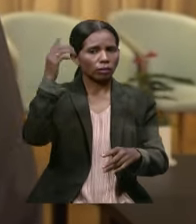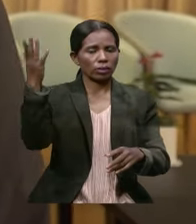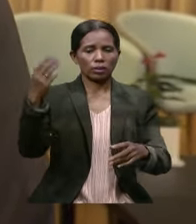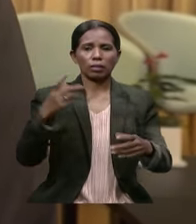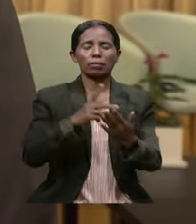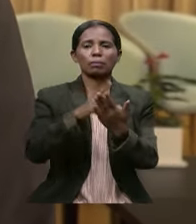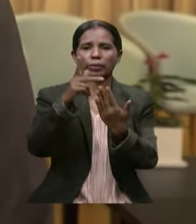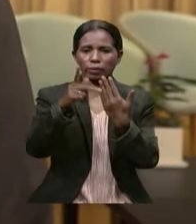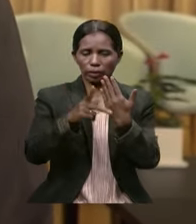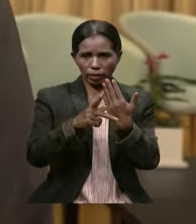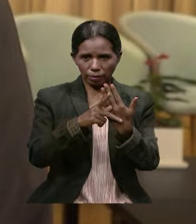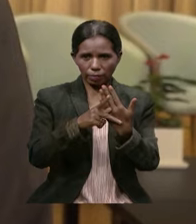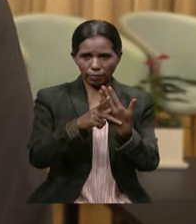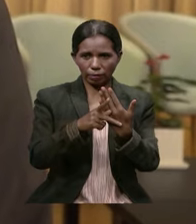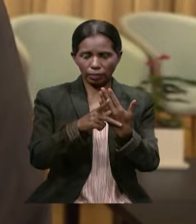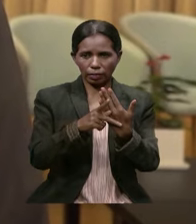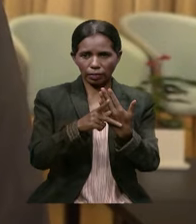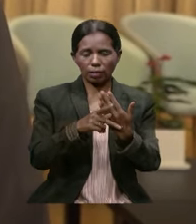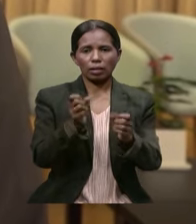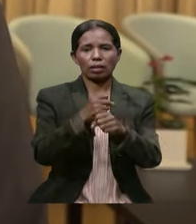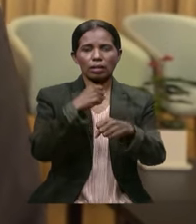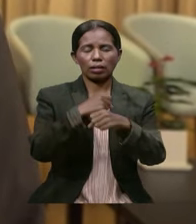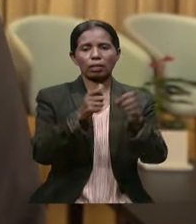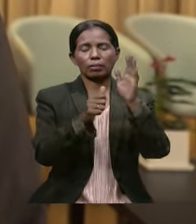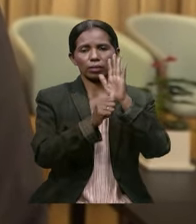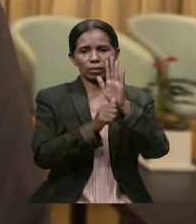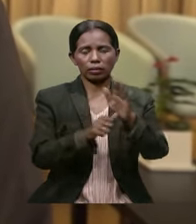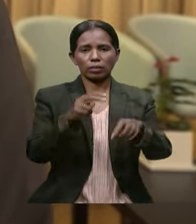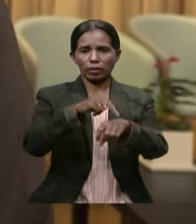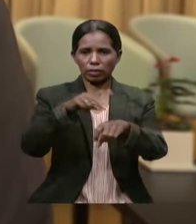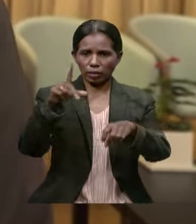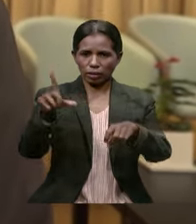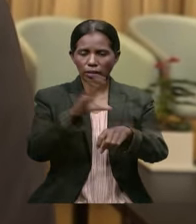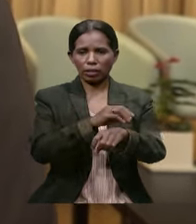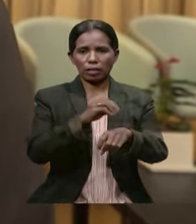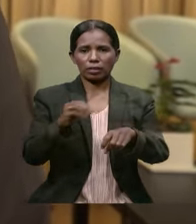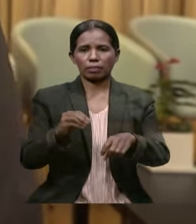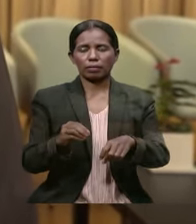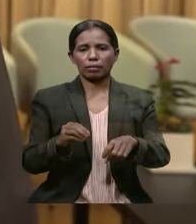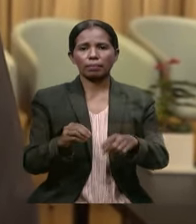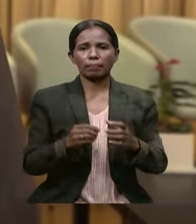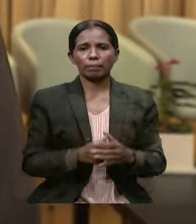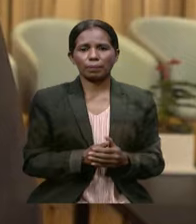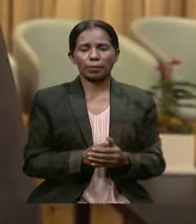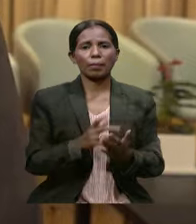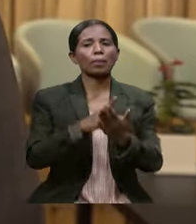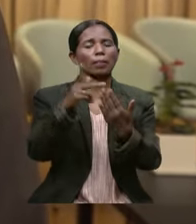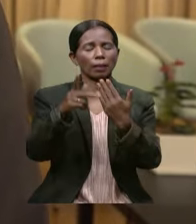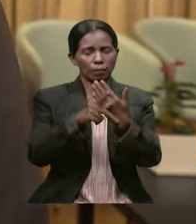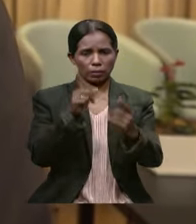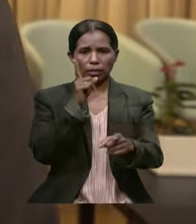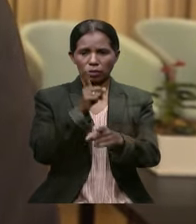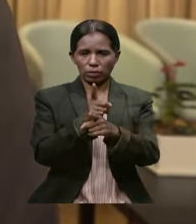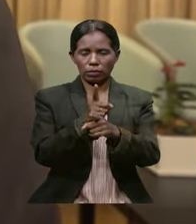e vê que há uma apreciação e o Parlamento Nacional e programa, né, claro,